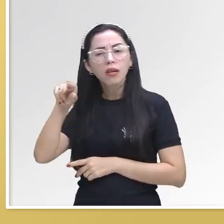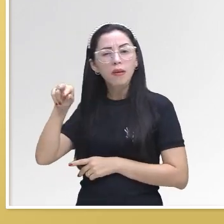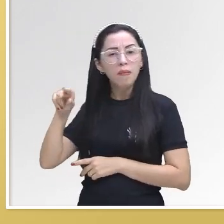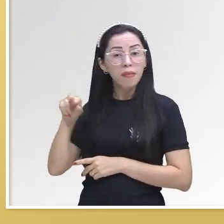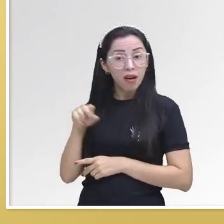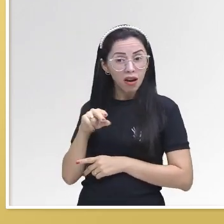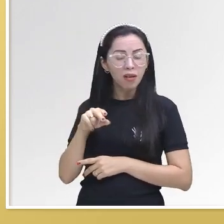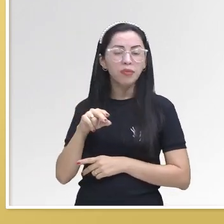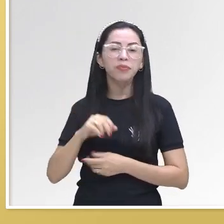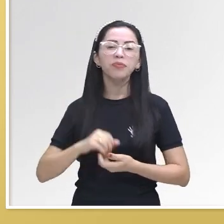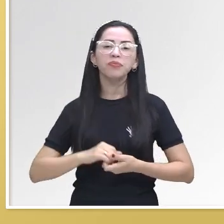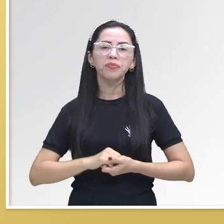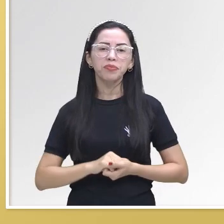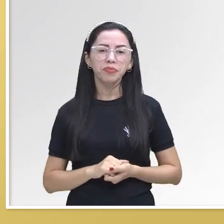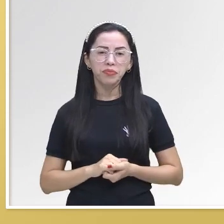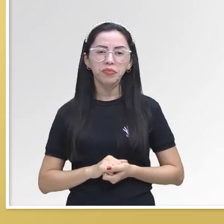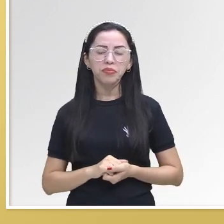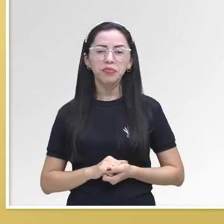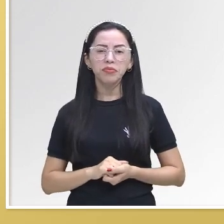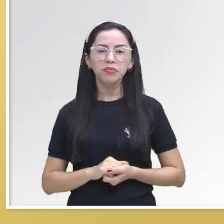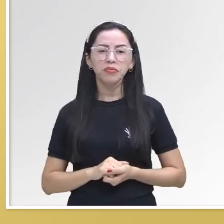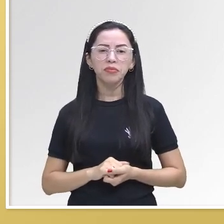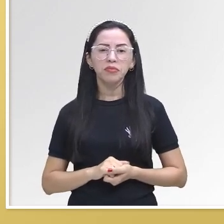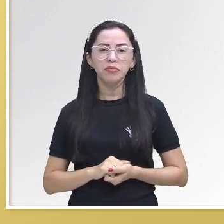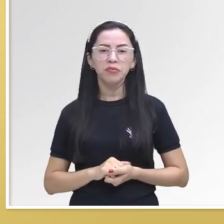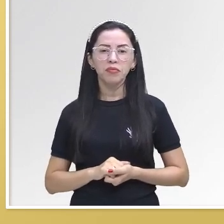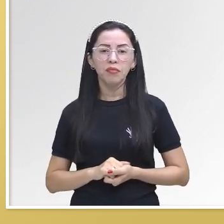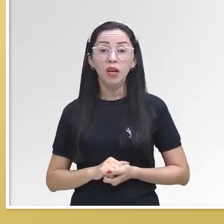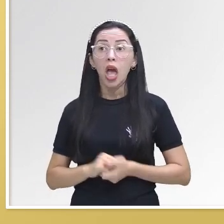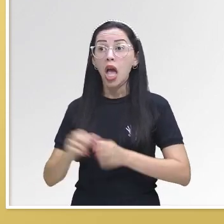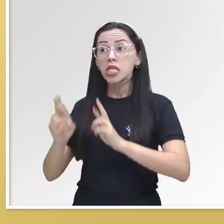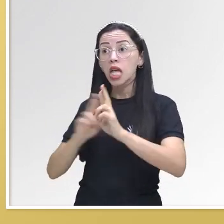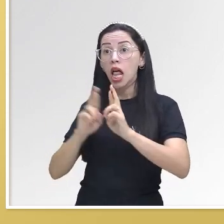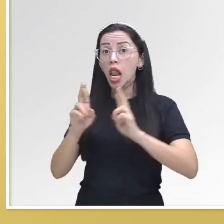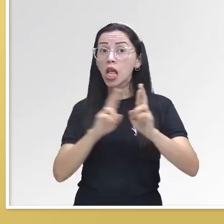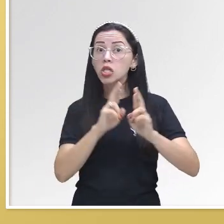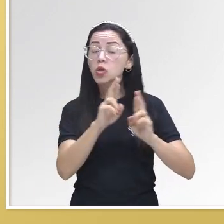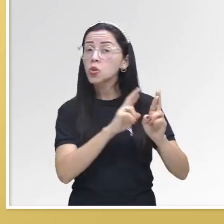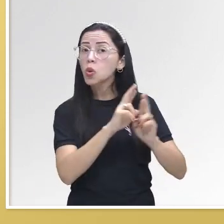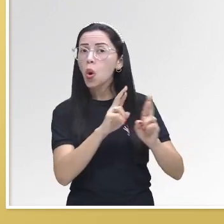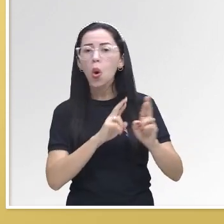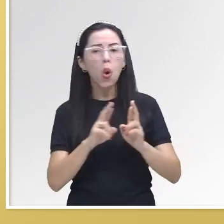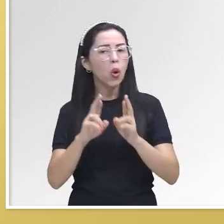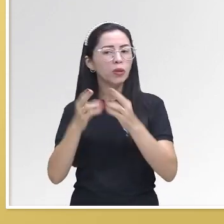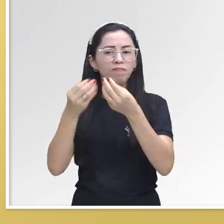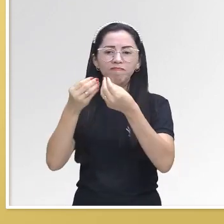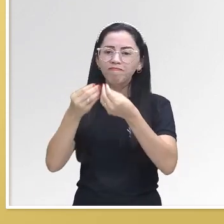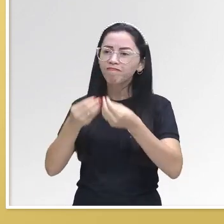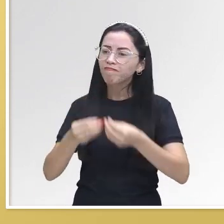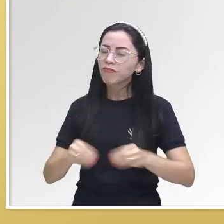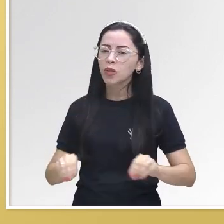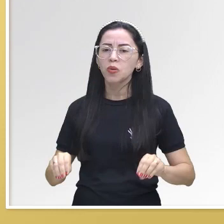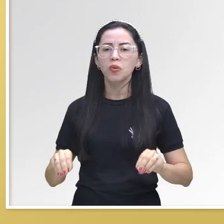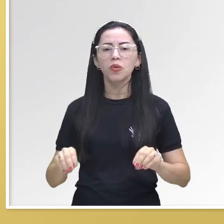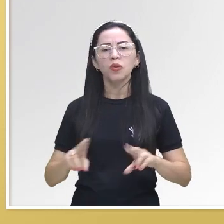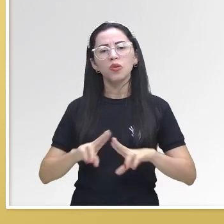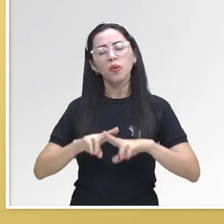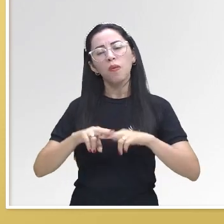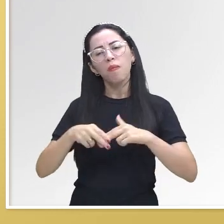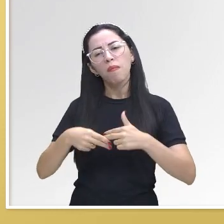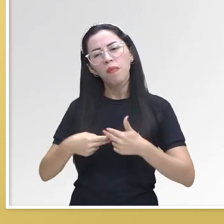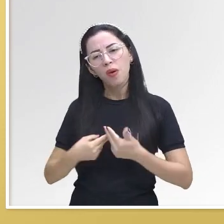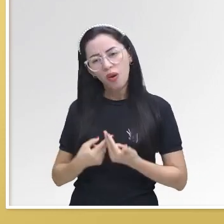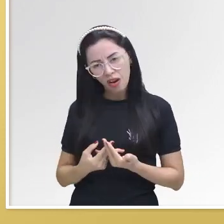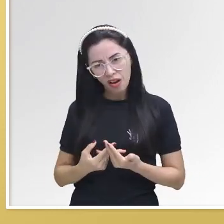Vamos dizer assim. E essas relações acabam não conseguindo prevalecer por conta